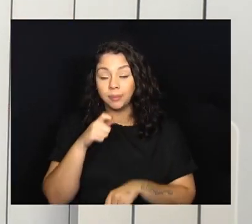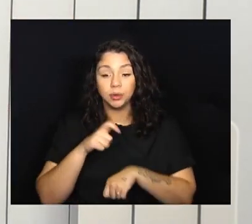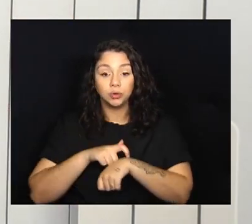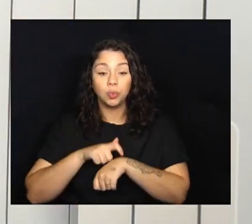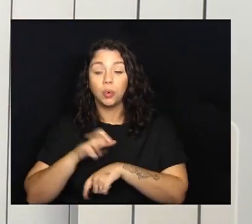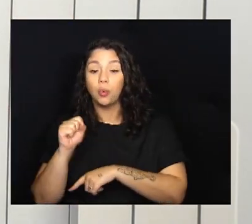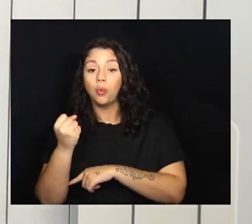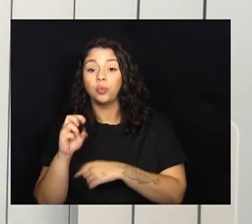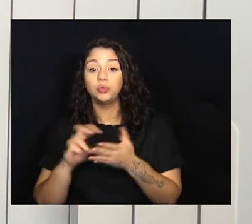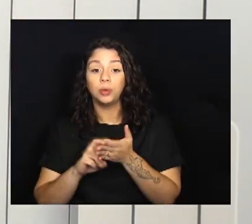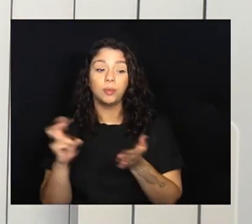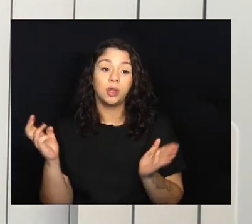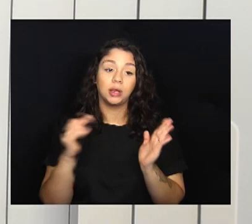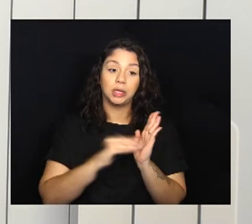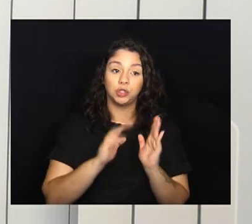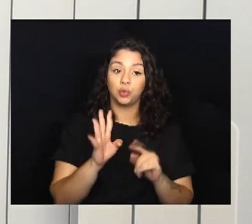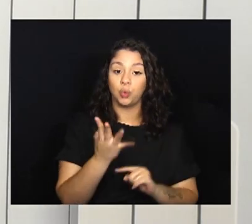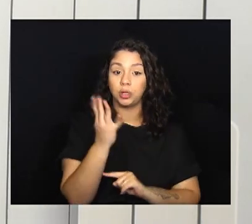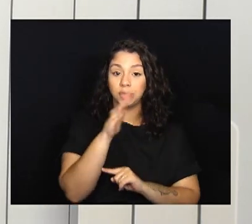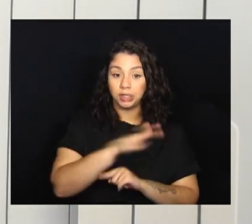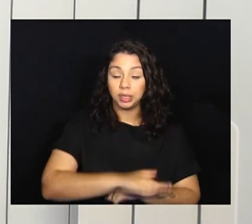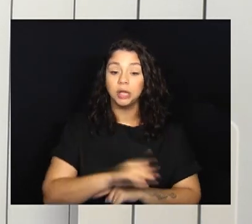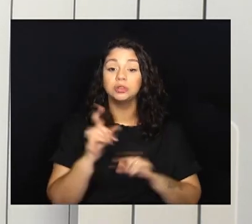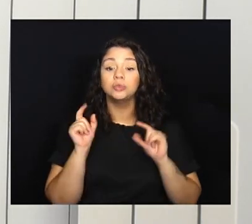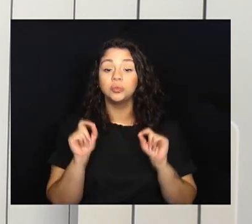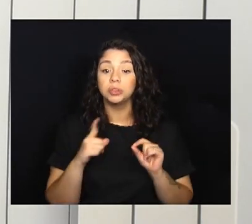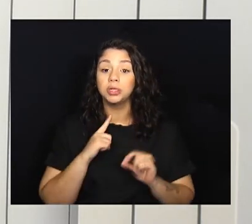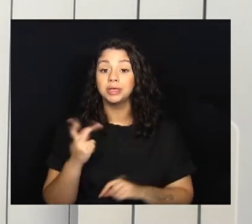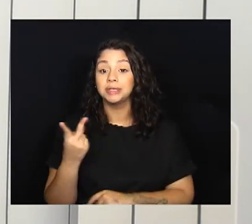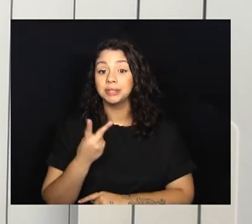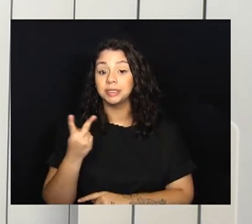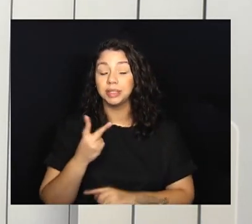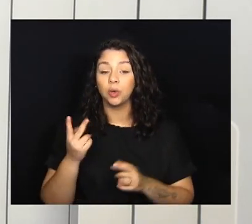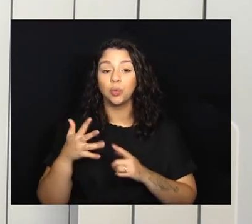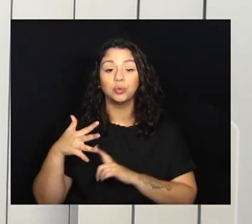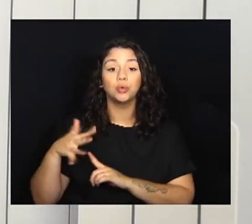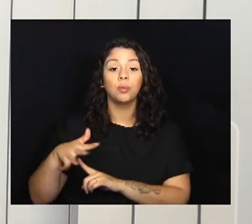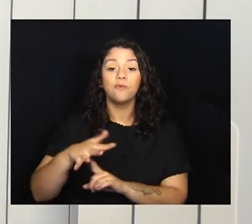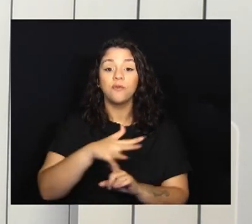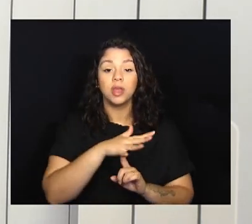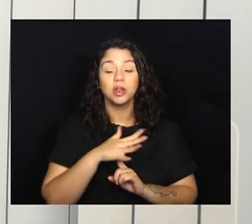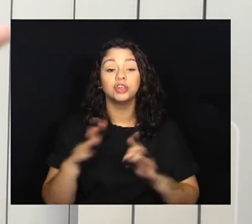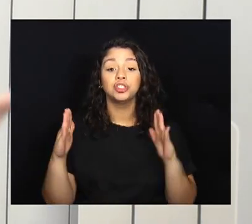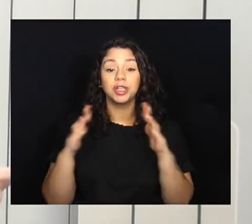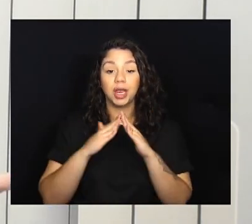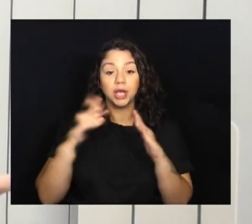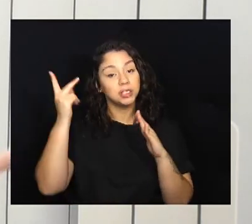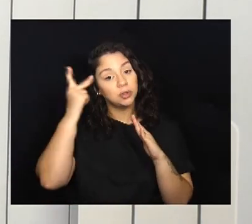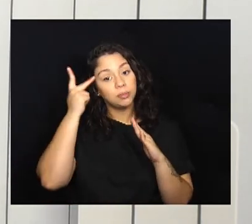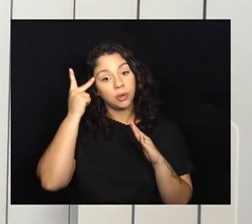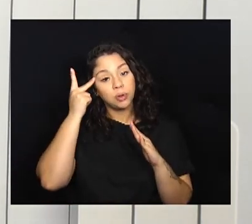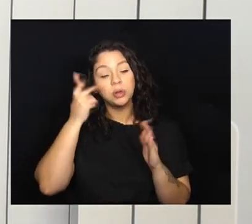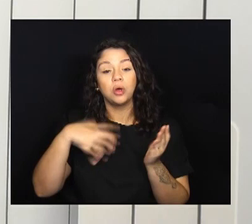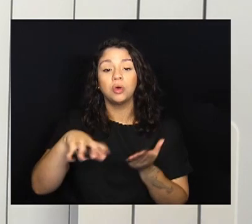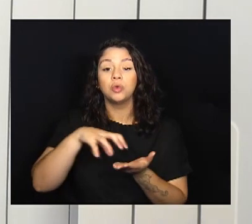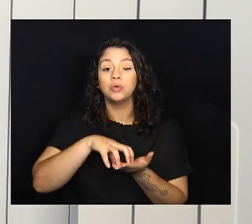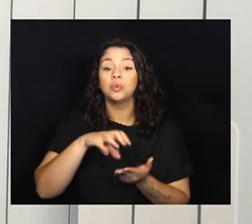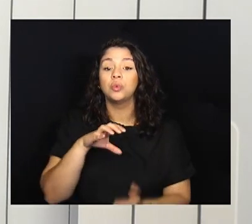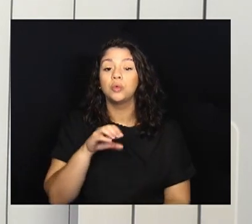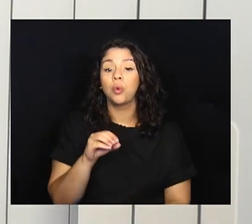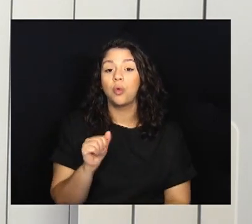da manhã às 4 horas da tarde, o segundo feirão Casa Paulista na sede da Coab.